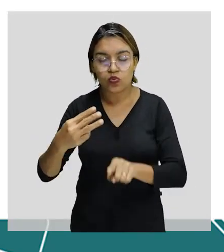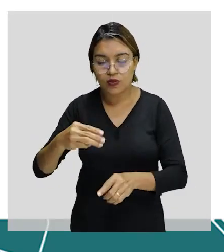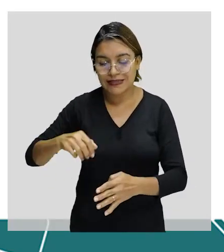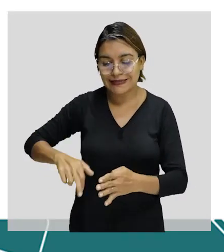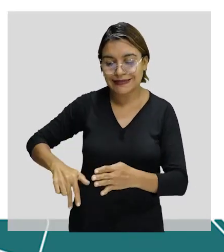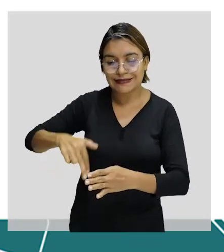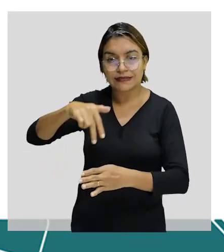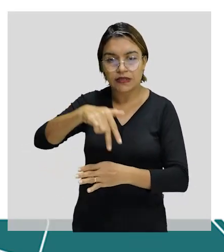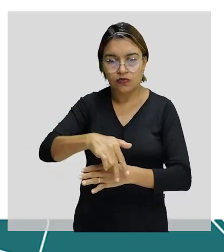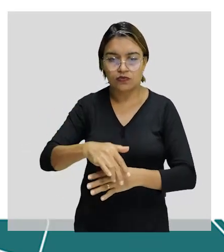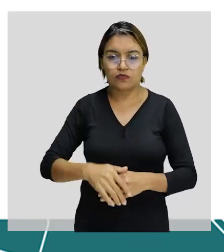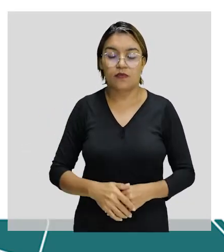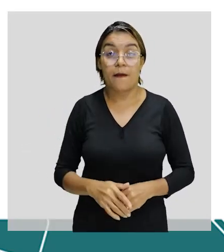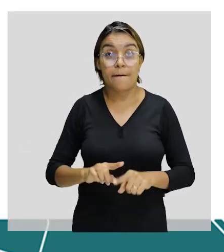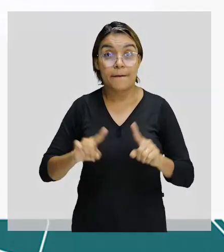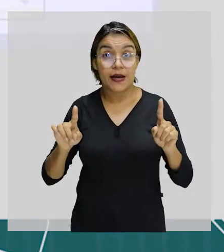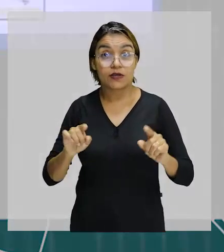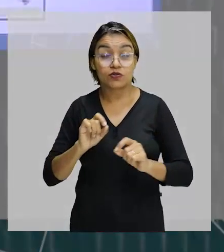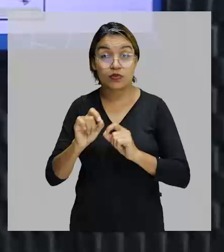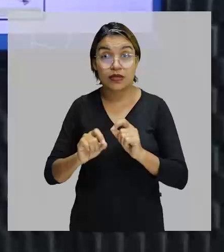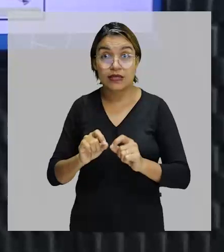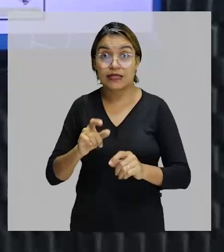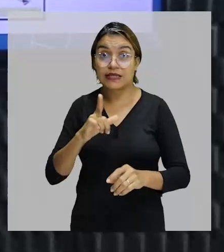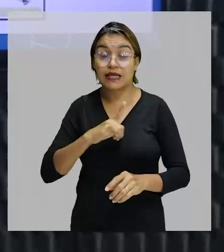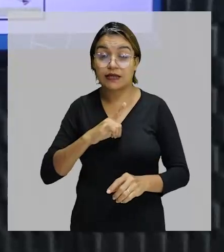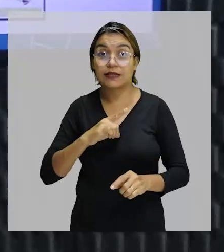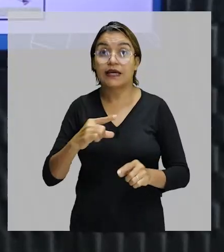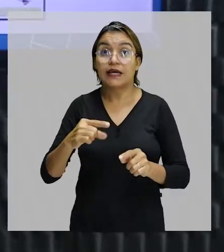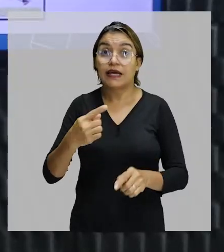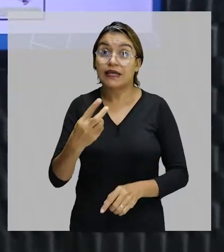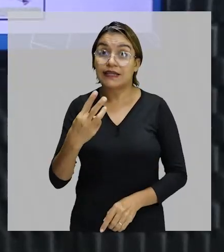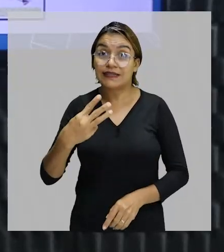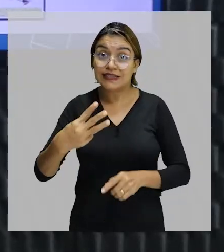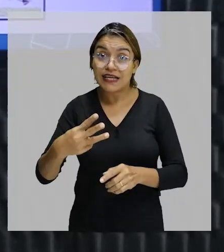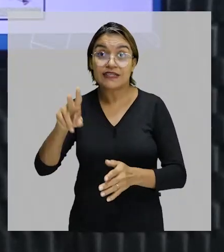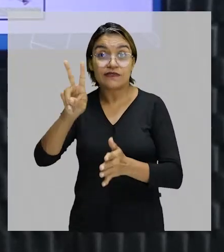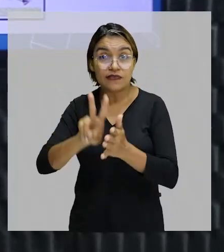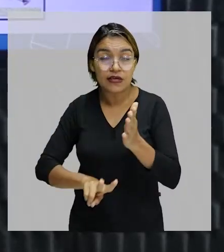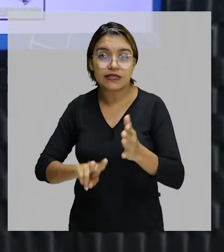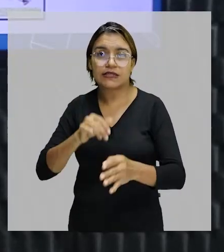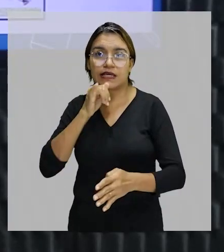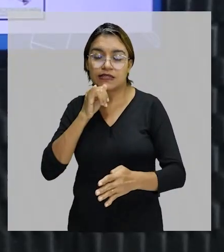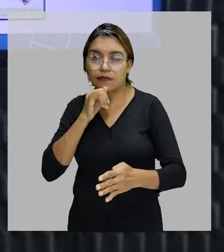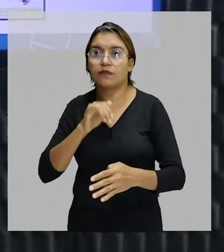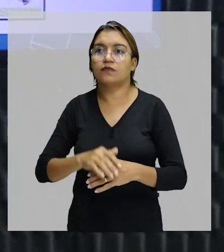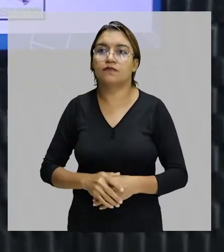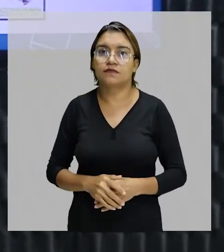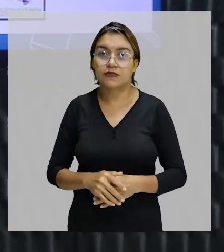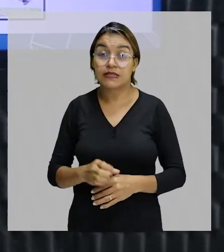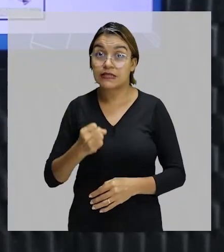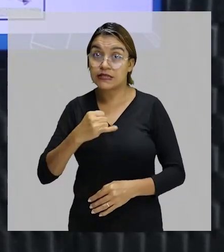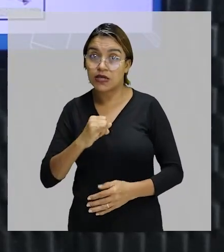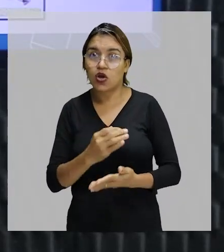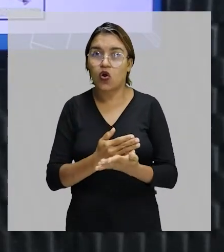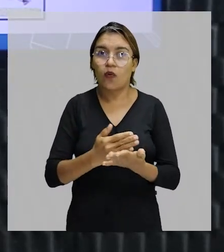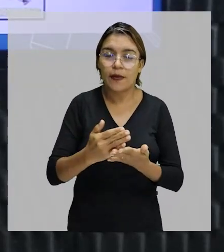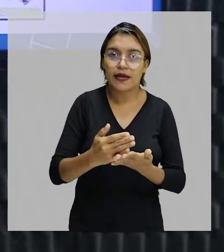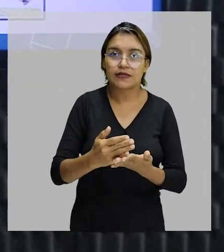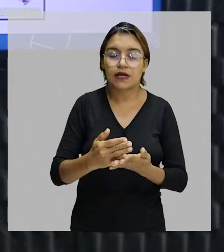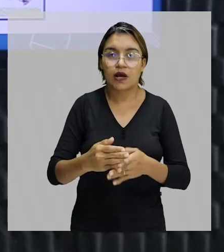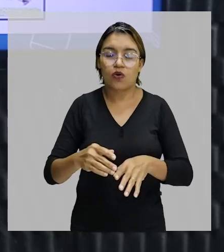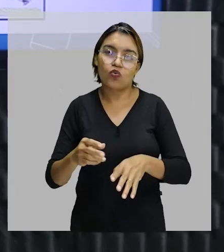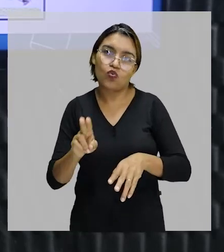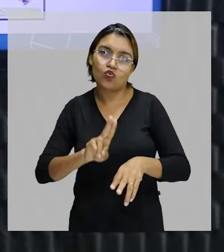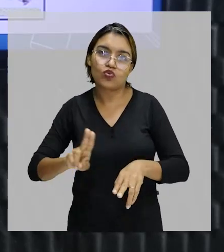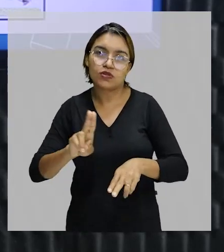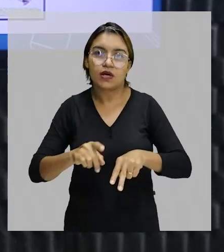de tentativas, só que aqui o atleta realiza 3 saltos consecutivos. Aí eu mostrei para vocês, se ele inicia com a perna direita,